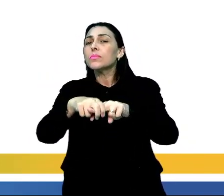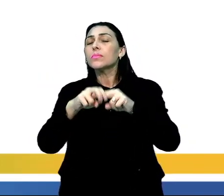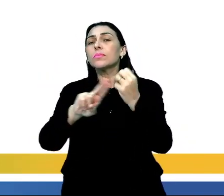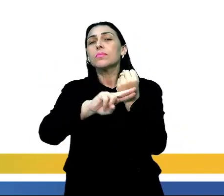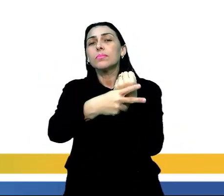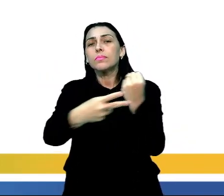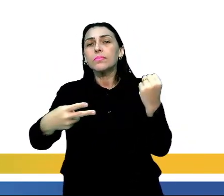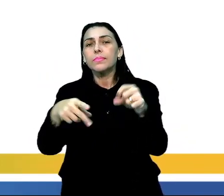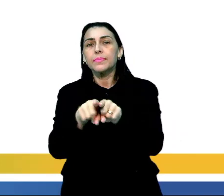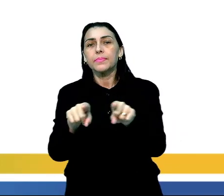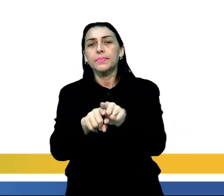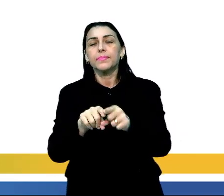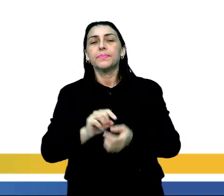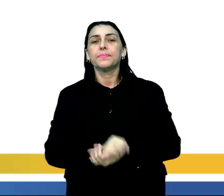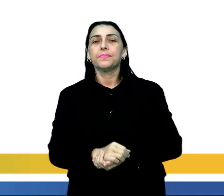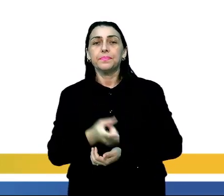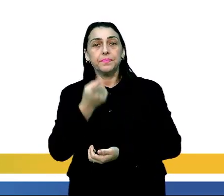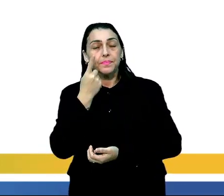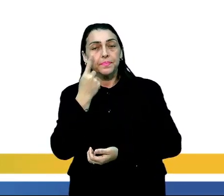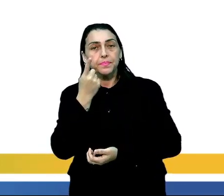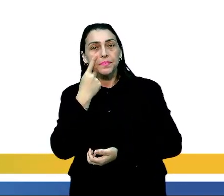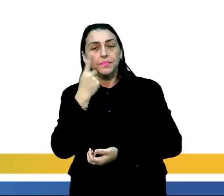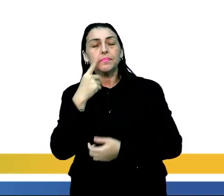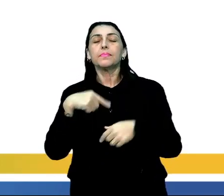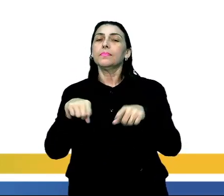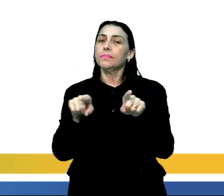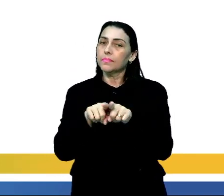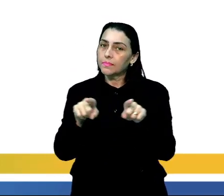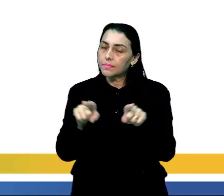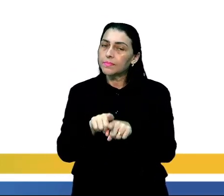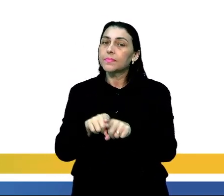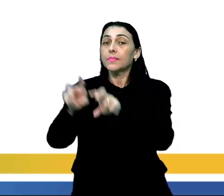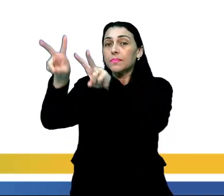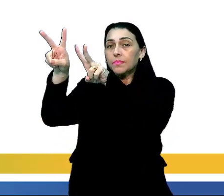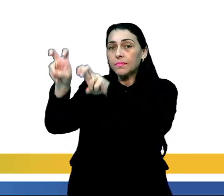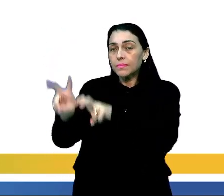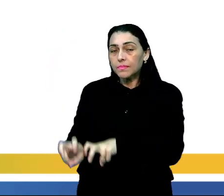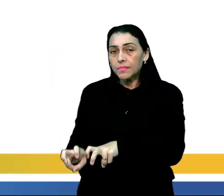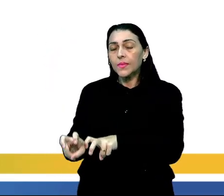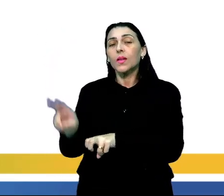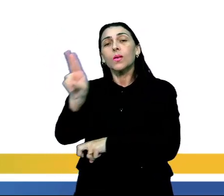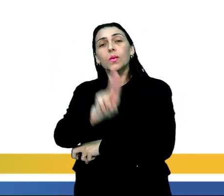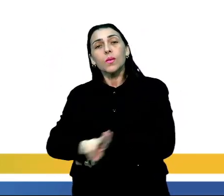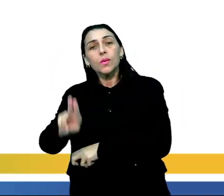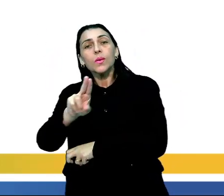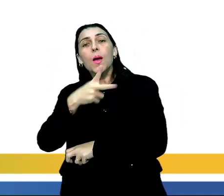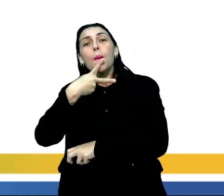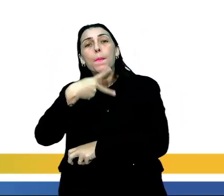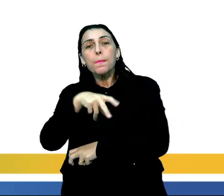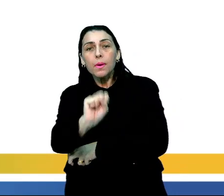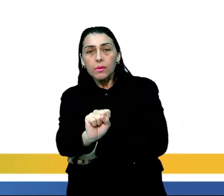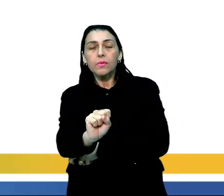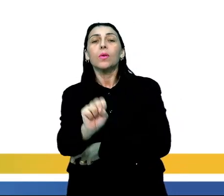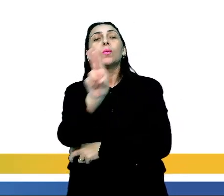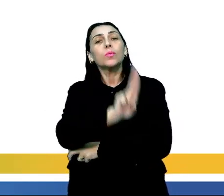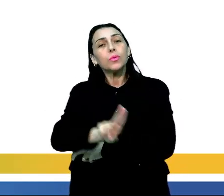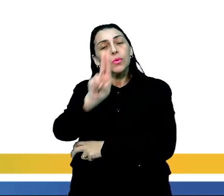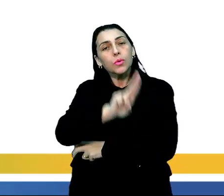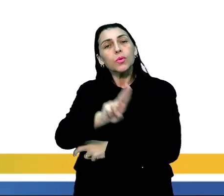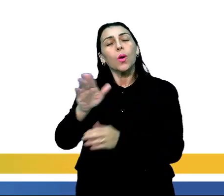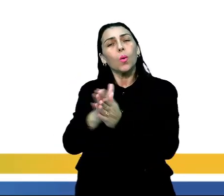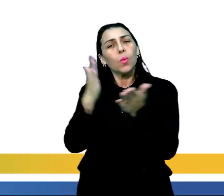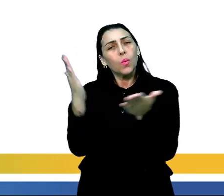nós encontramos a consequência. Observe aqui que ele também faz uma citação direta, né? Ele utilizou Paulo Freire, utilizou uma obra